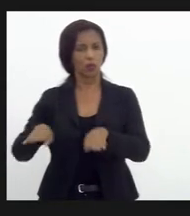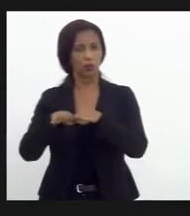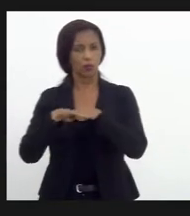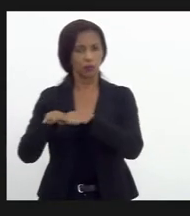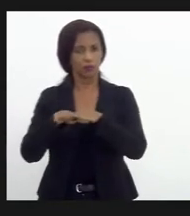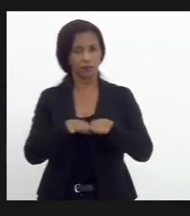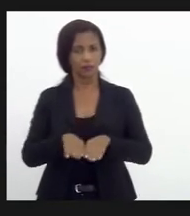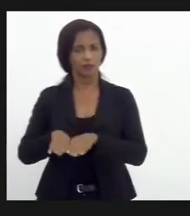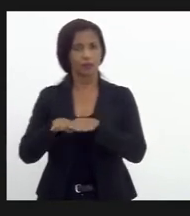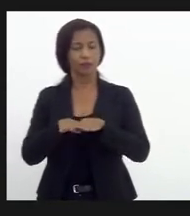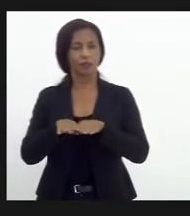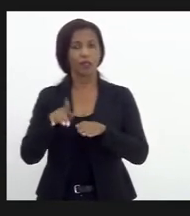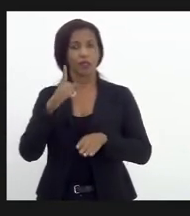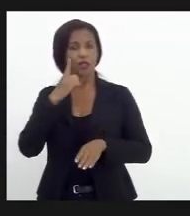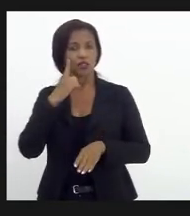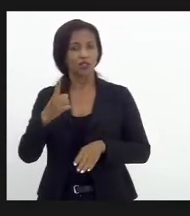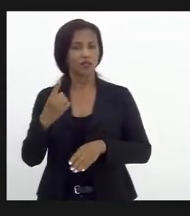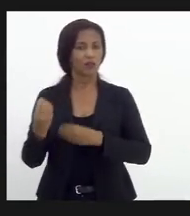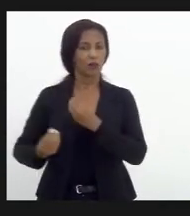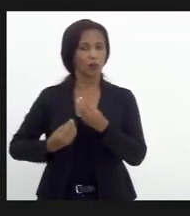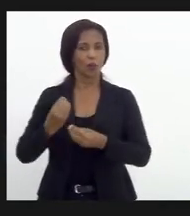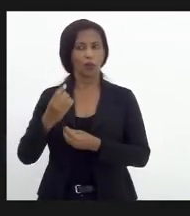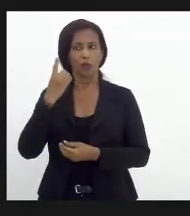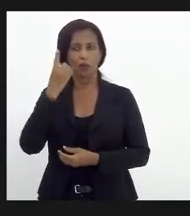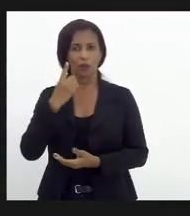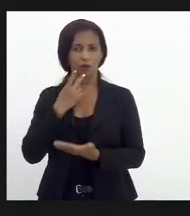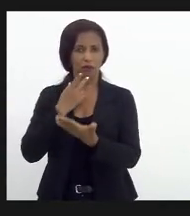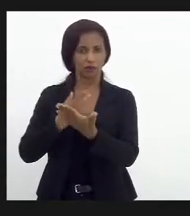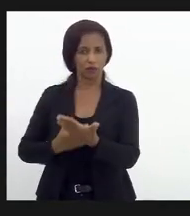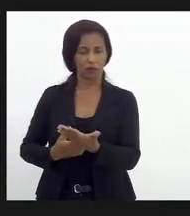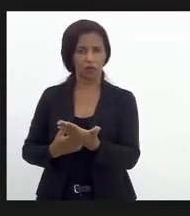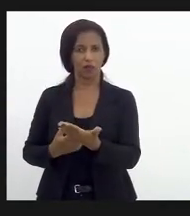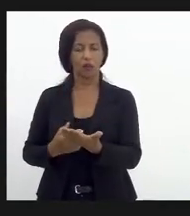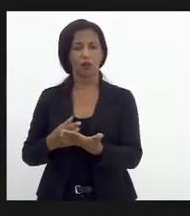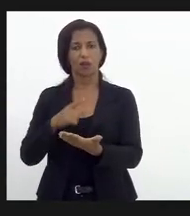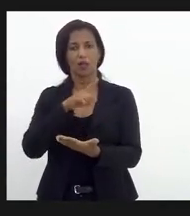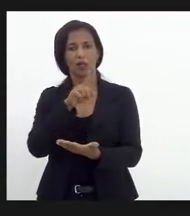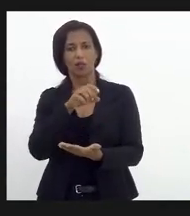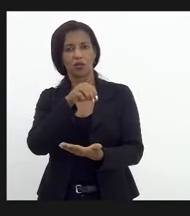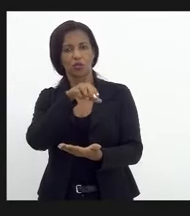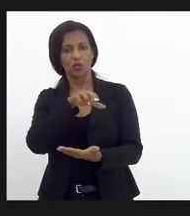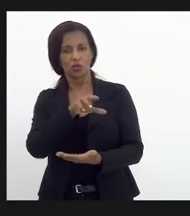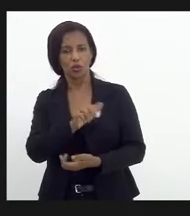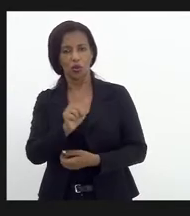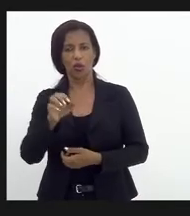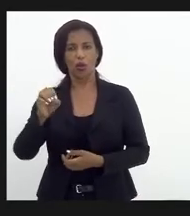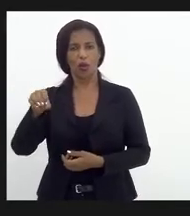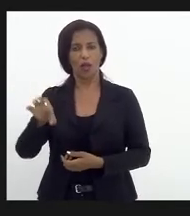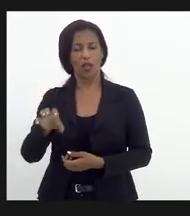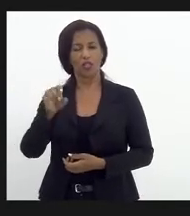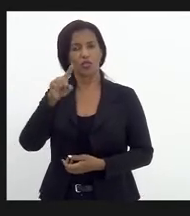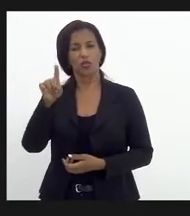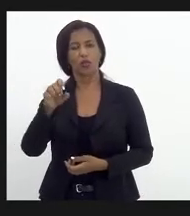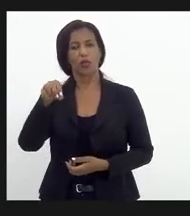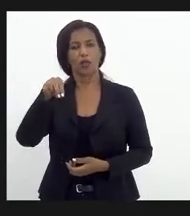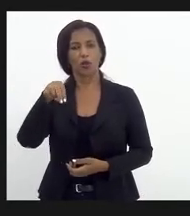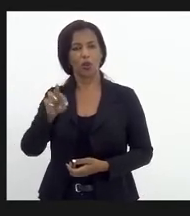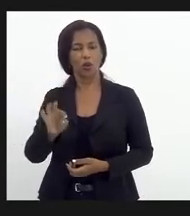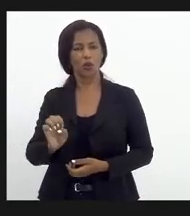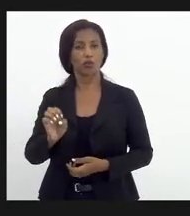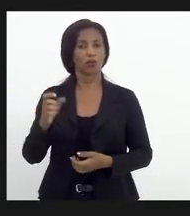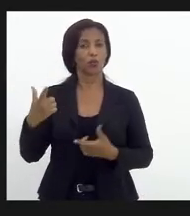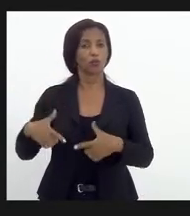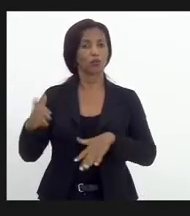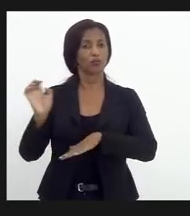igualitária. E a gente verifica muito, como o deputado Flávio Serafini falou, na Zona Oeste, na Zona Norte, onde o